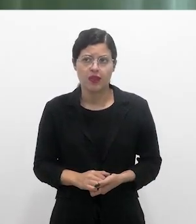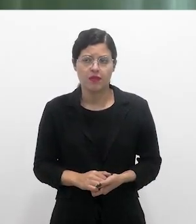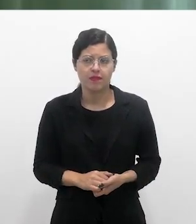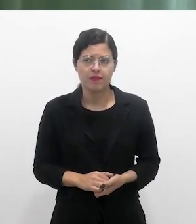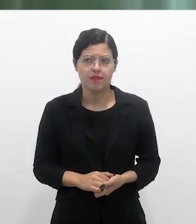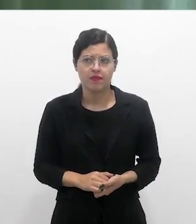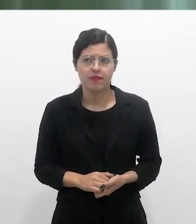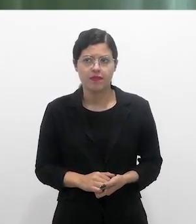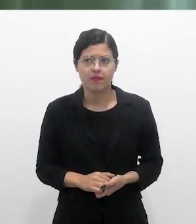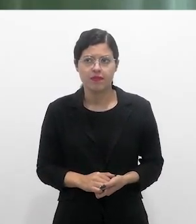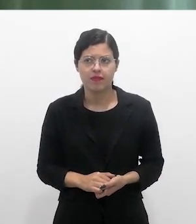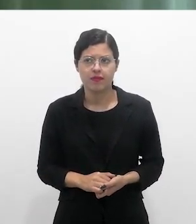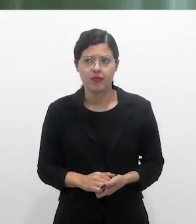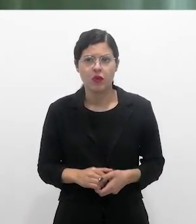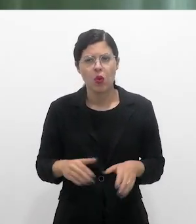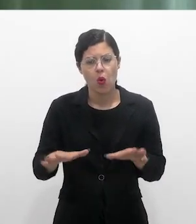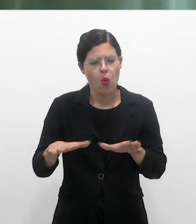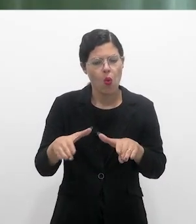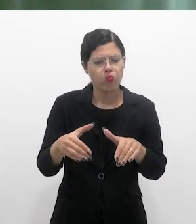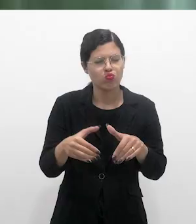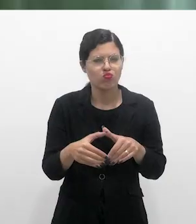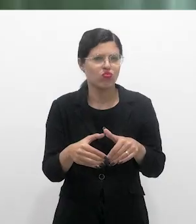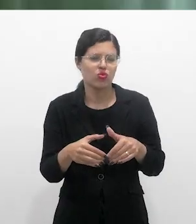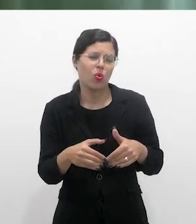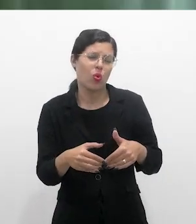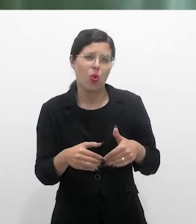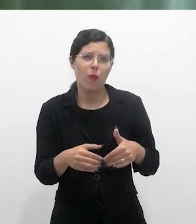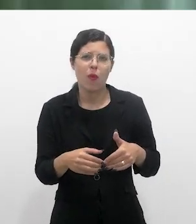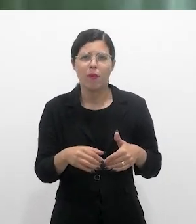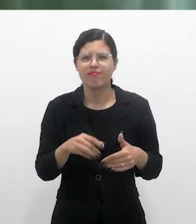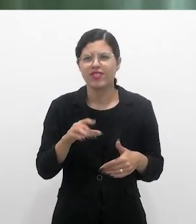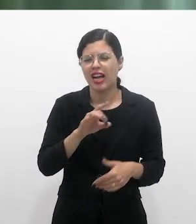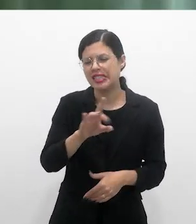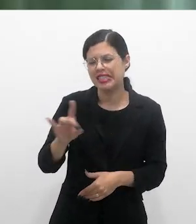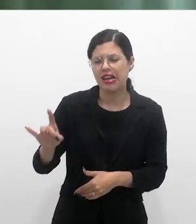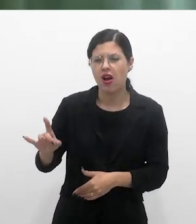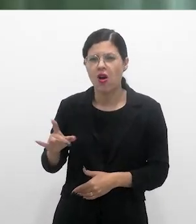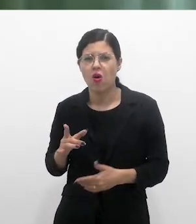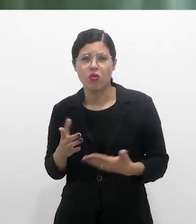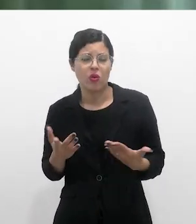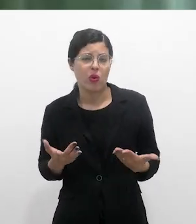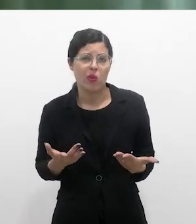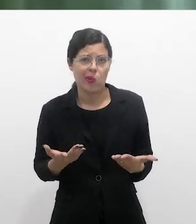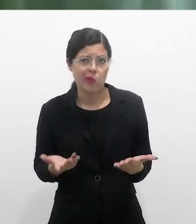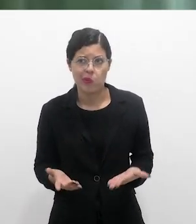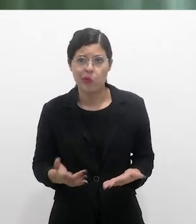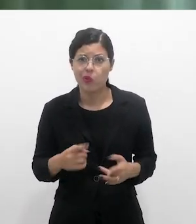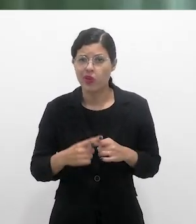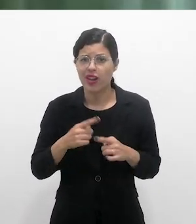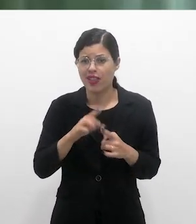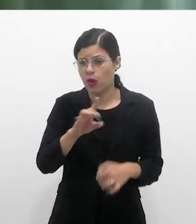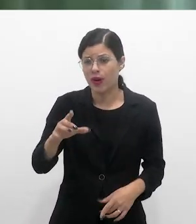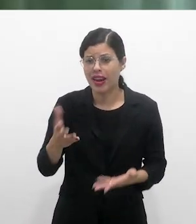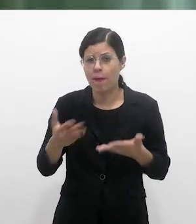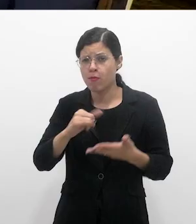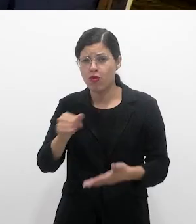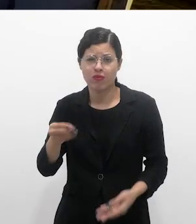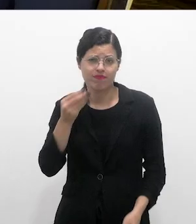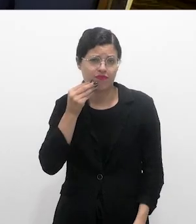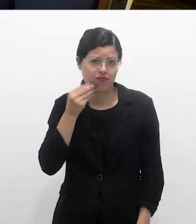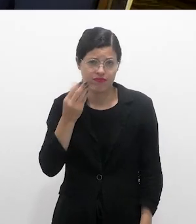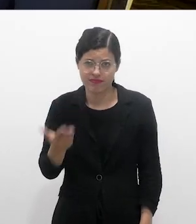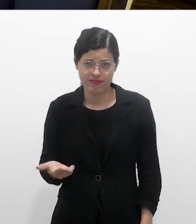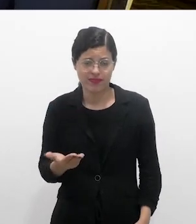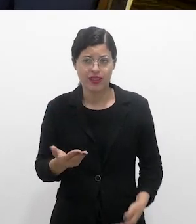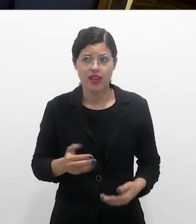pessoas que fica mais um time individualizado do que coletivo, porque todo mundo ali quer aproveitar uma oportunidade.